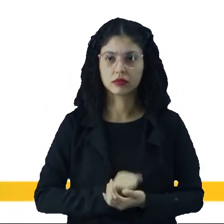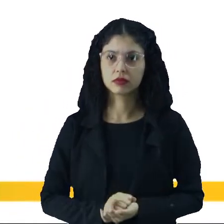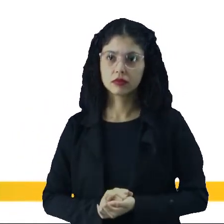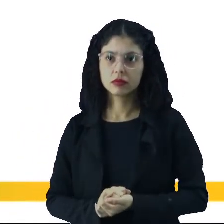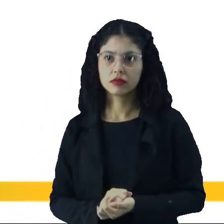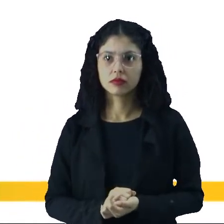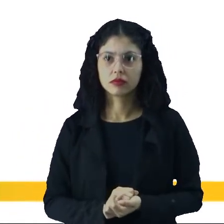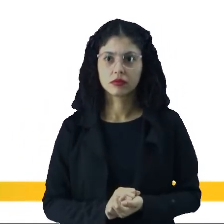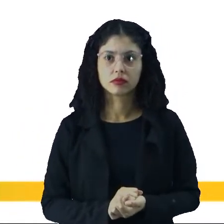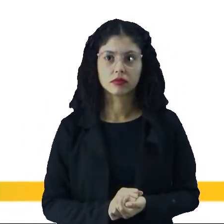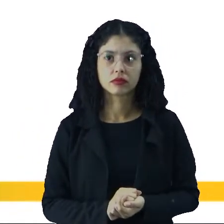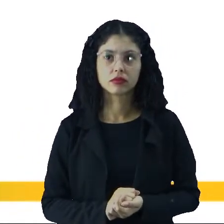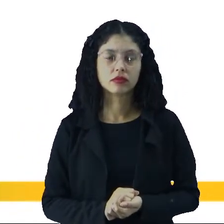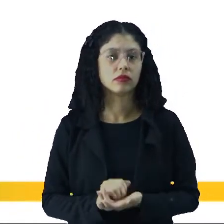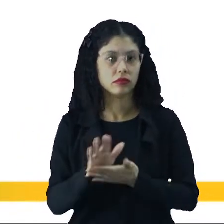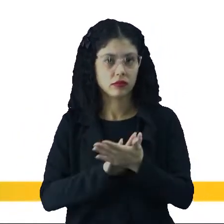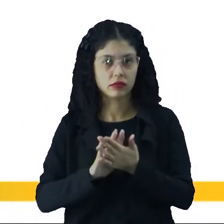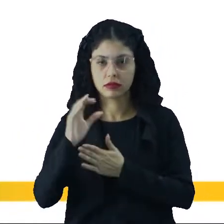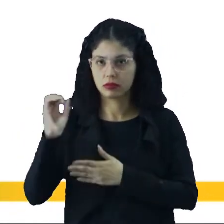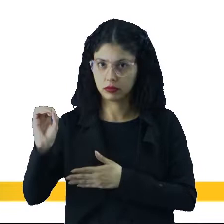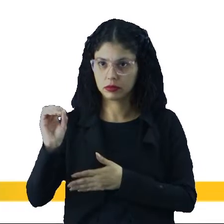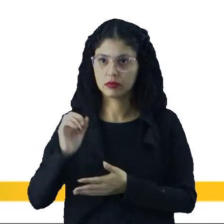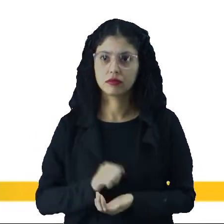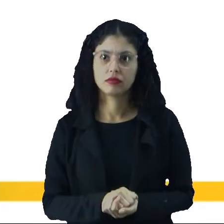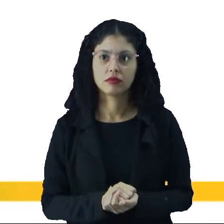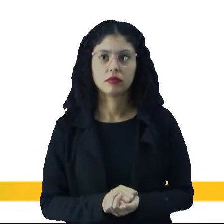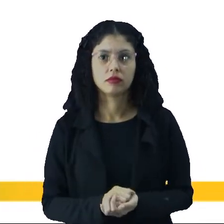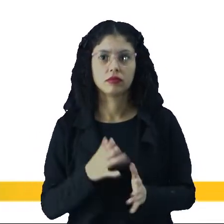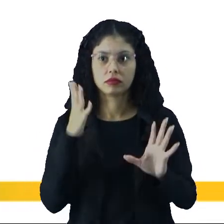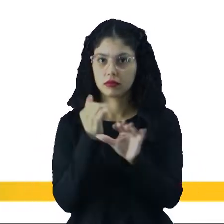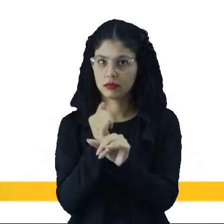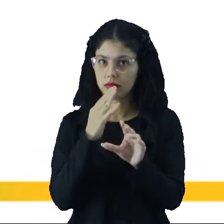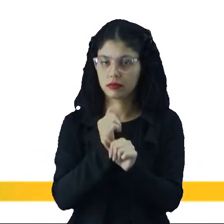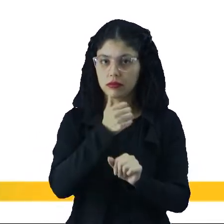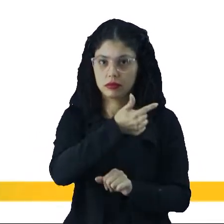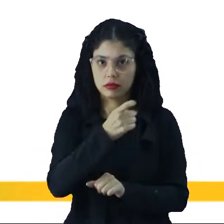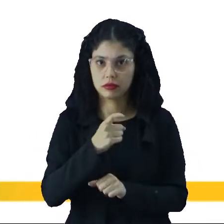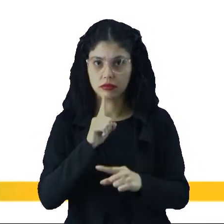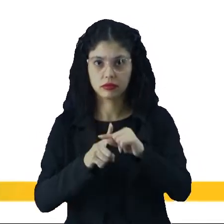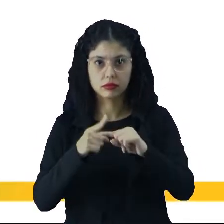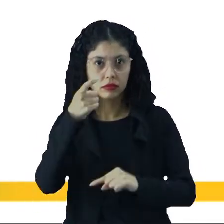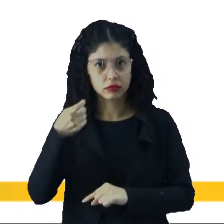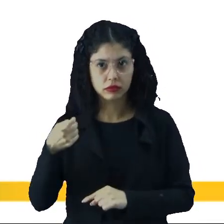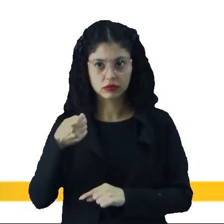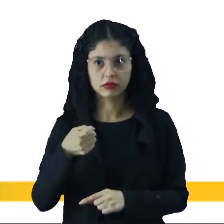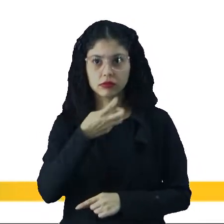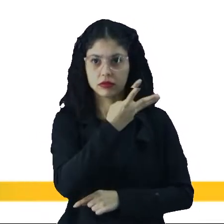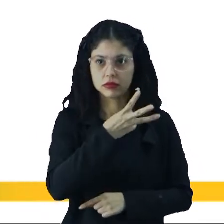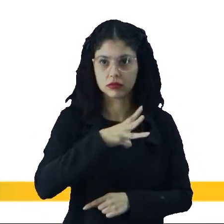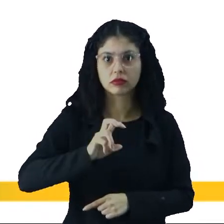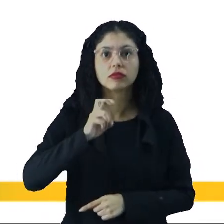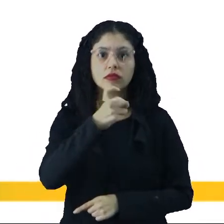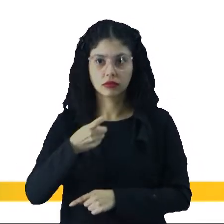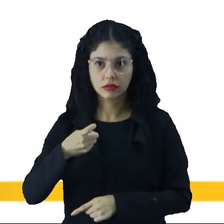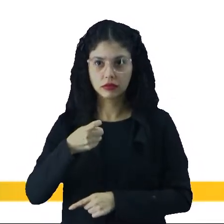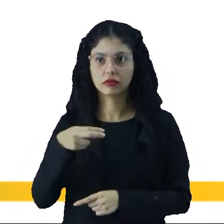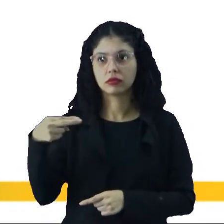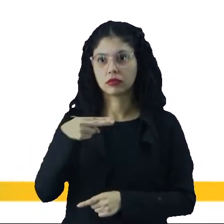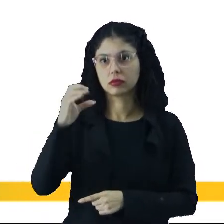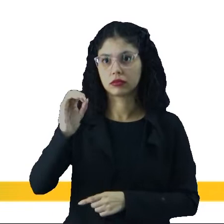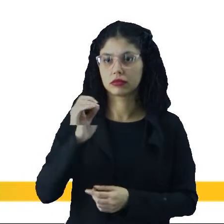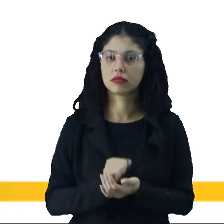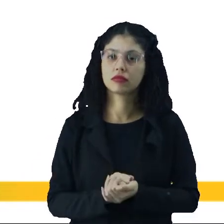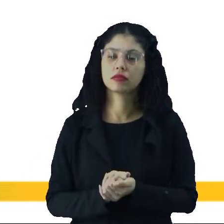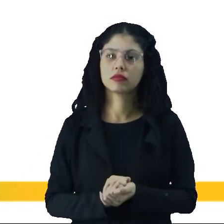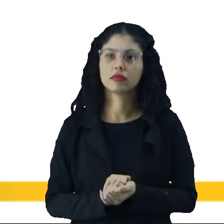positivo. Não ficou ninguém aqui, é zero. Eu vou somar 2x mais x, que dá 3x, igual a zero.